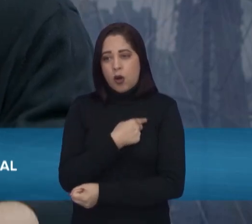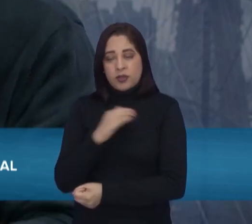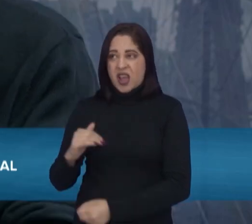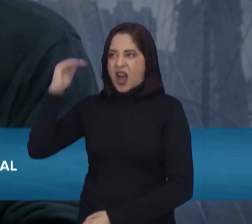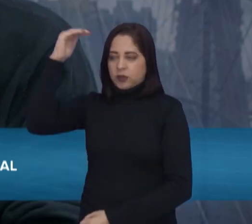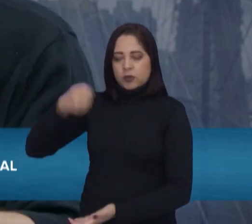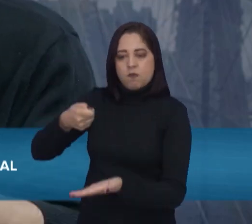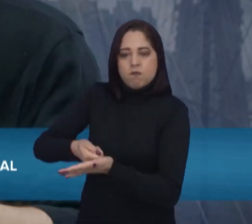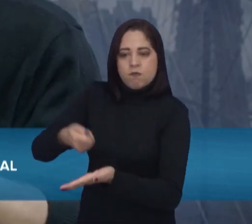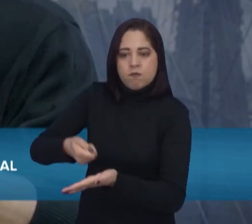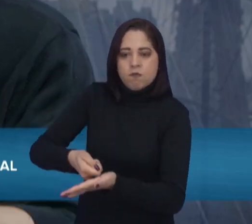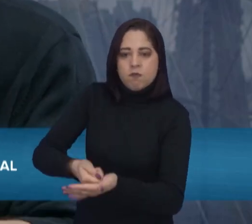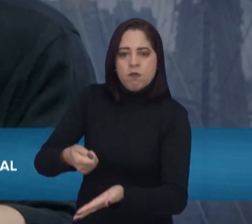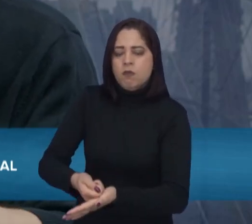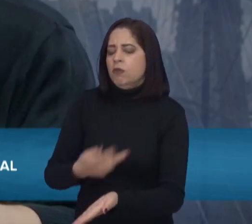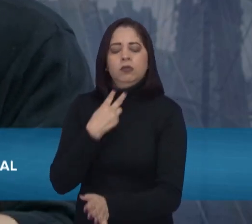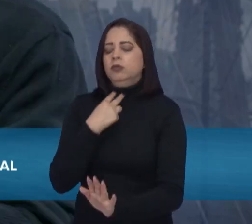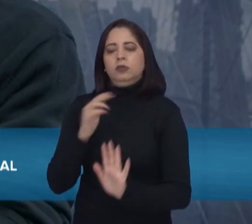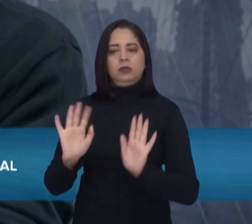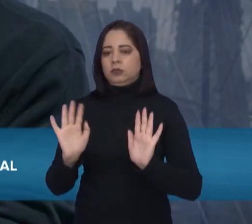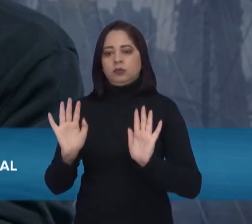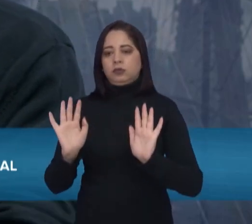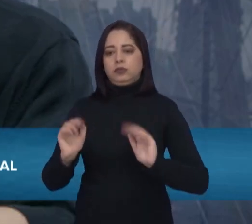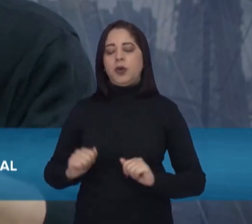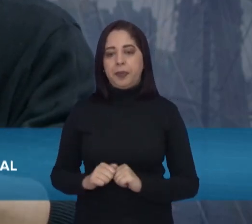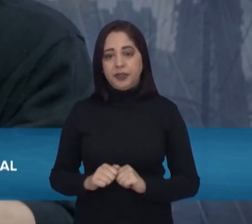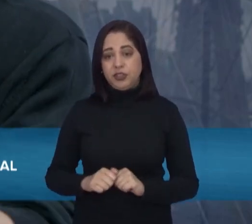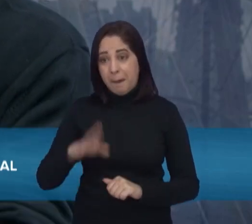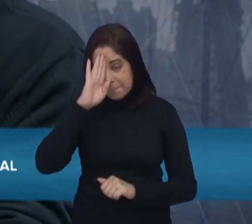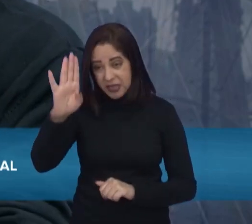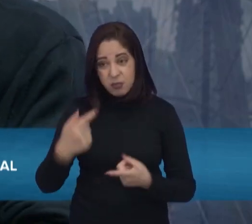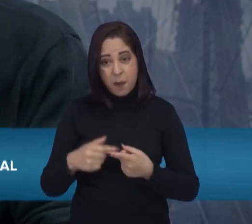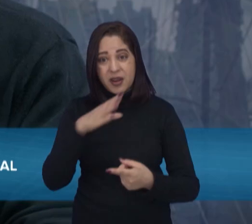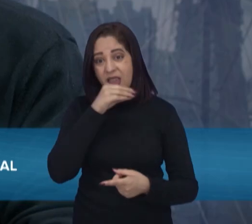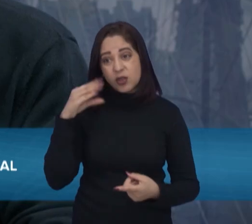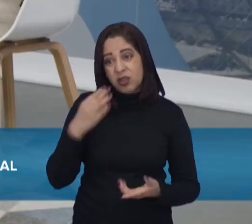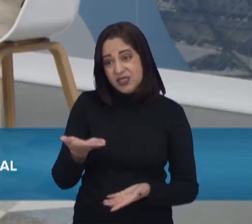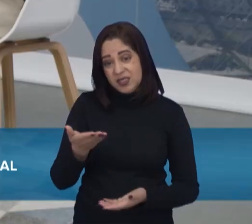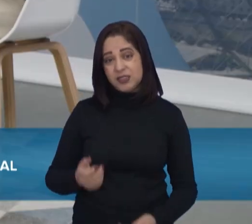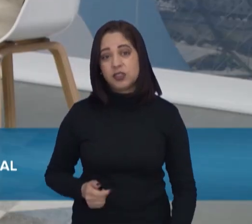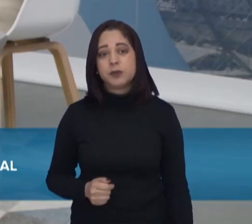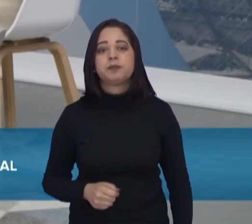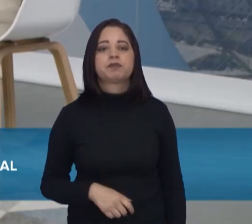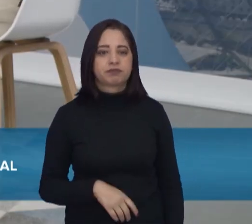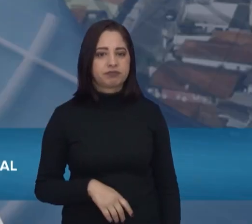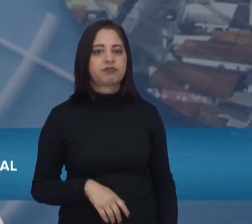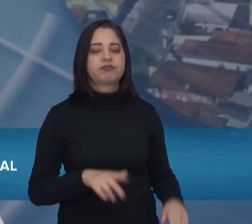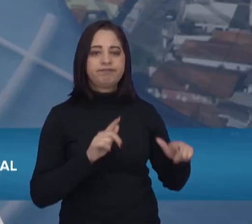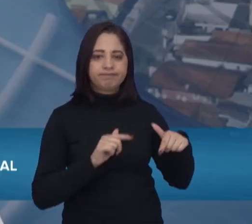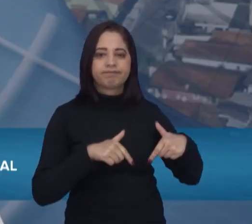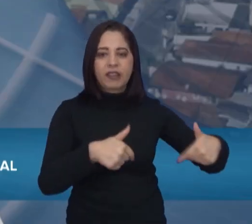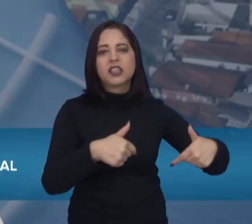as nossas insatisfações em ninguém, principalmente em adolescentes, principalmente ainda no próprio filho. Sim, sem dúvida. É uma atitude